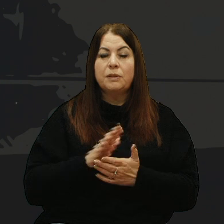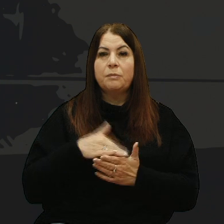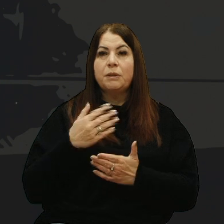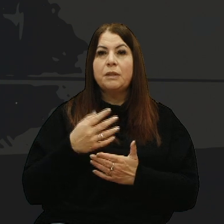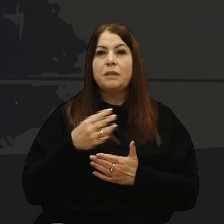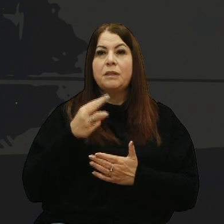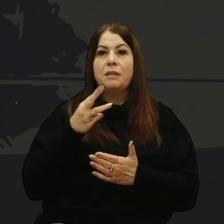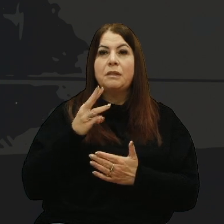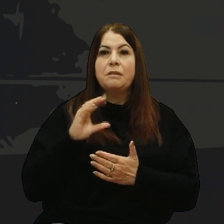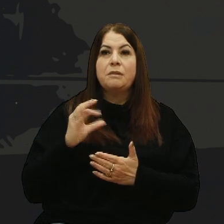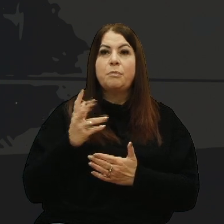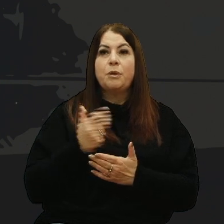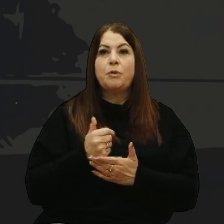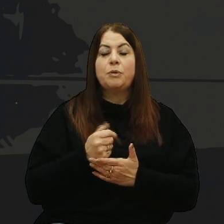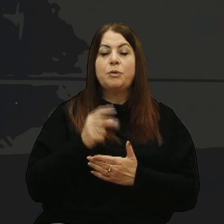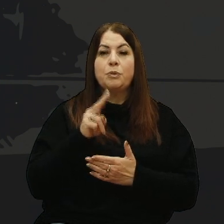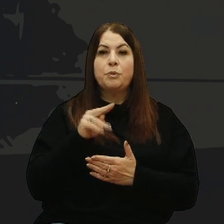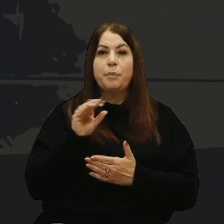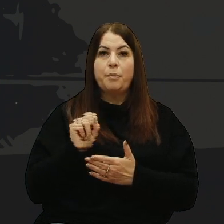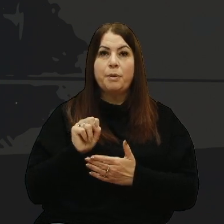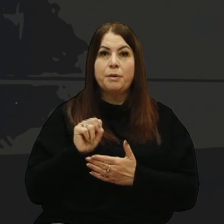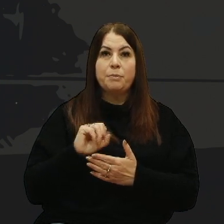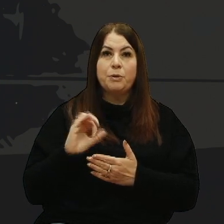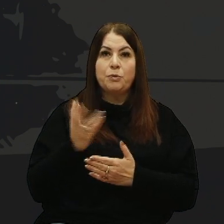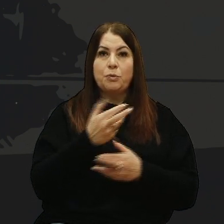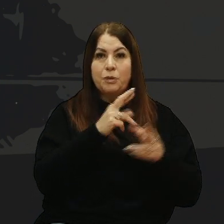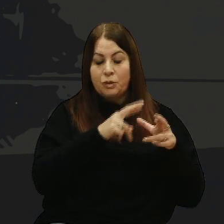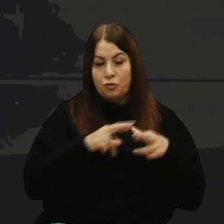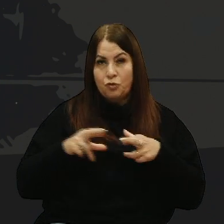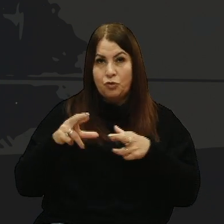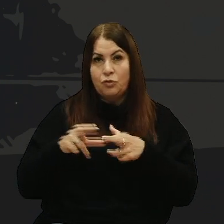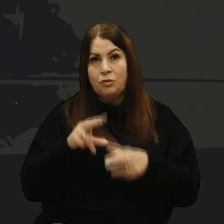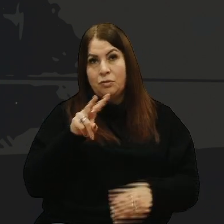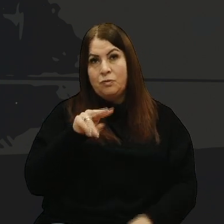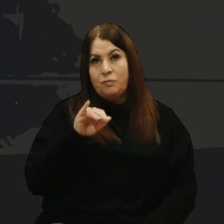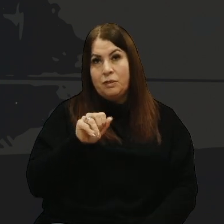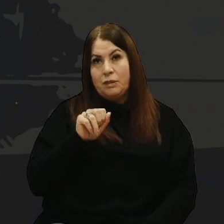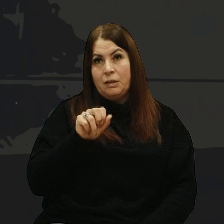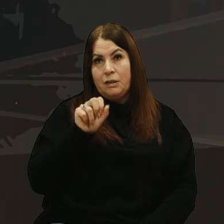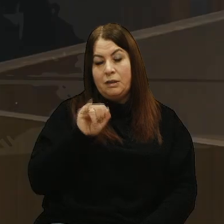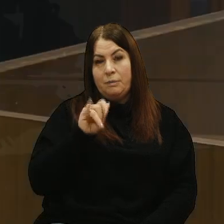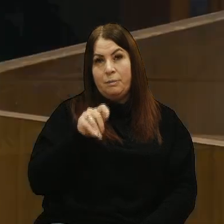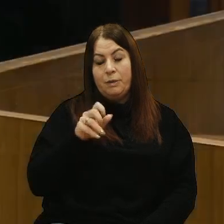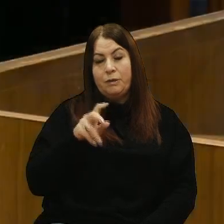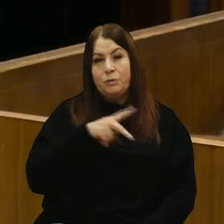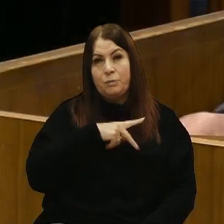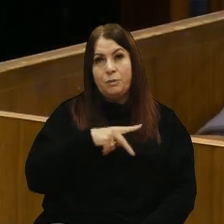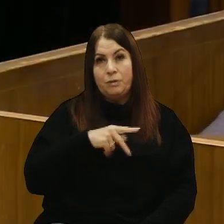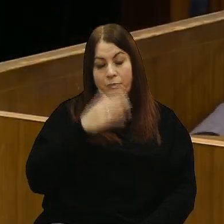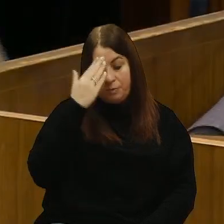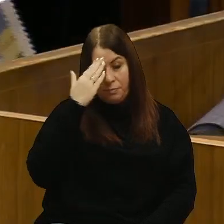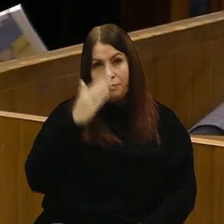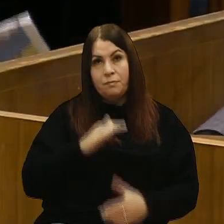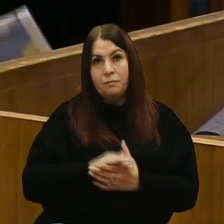3 milhões, uma UBS para toda aquela região do Vila IP. Era isso, senhor presidente. Obrigado.